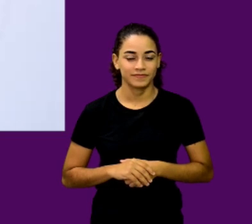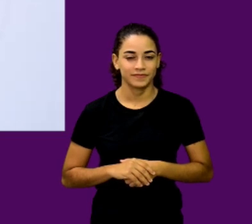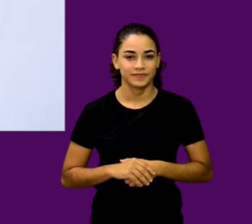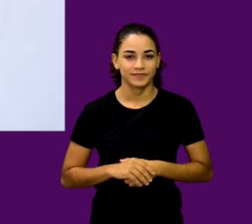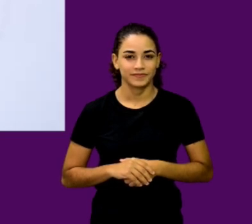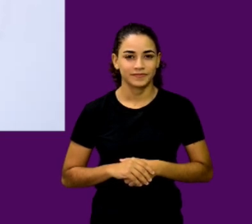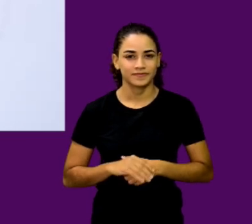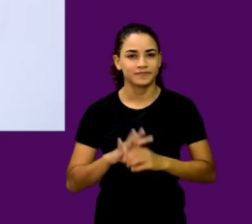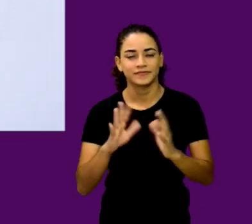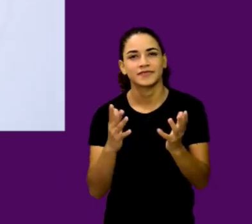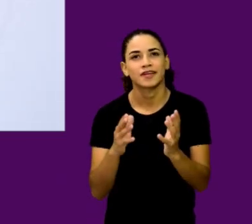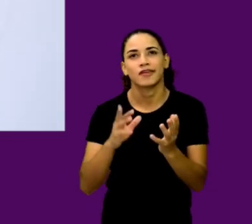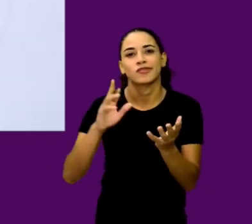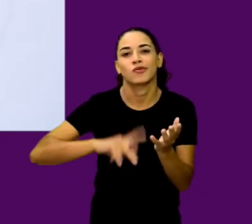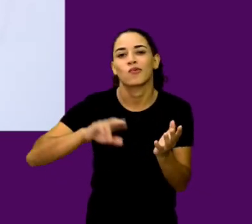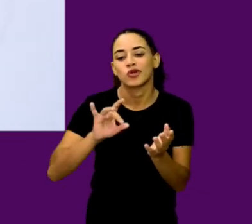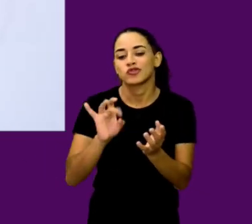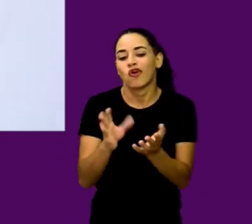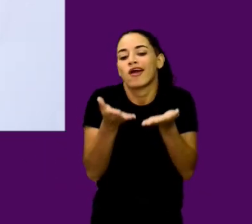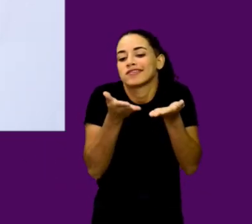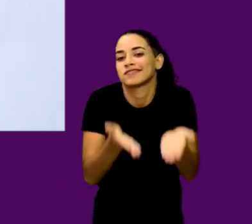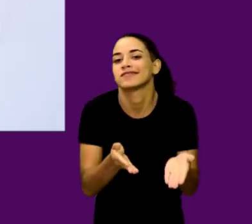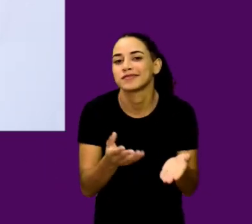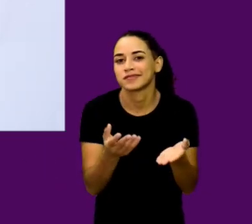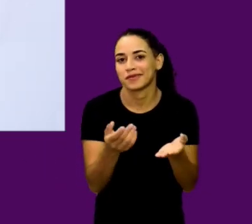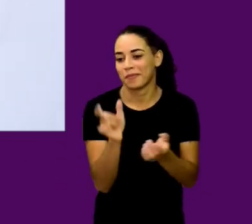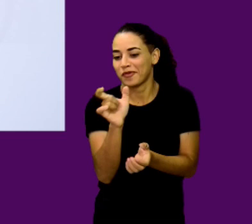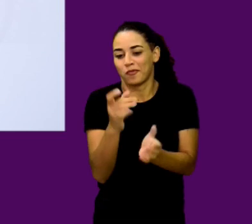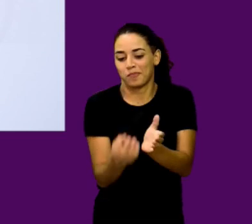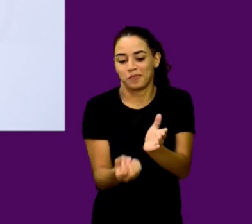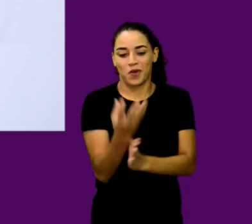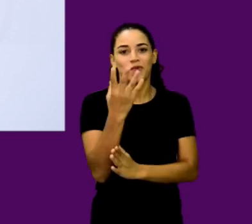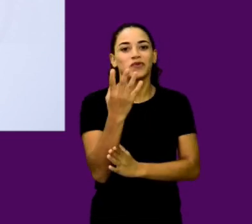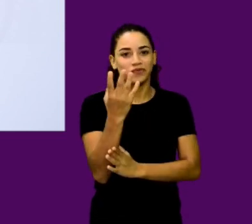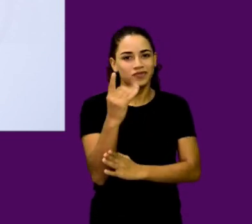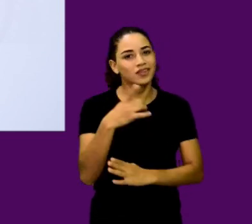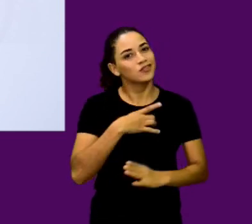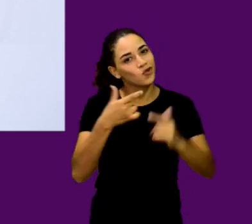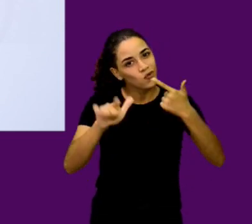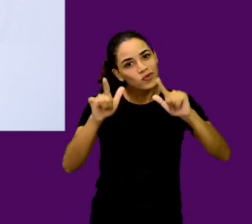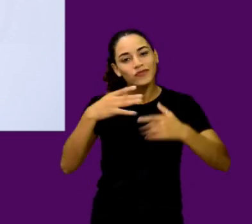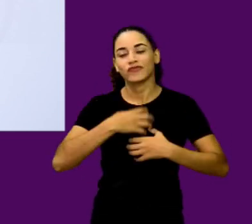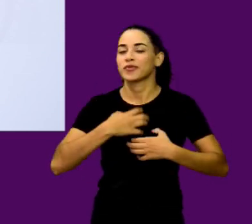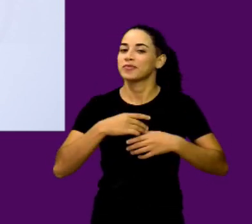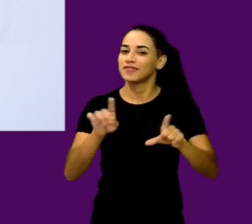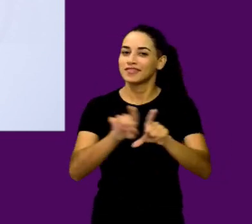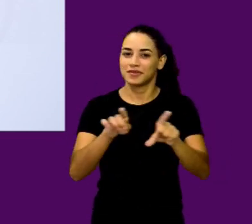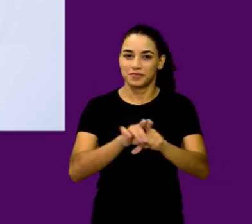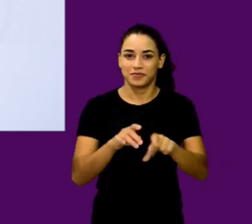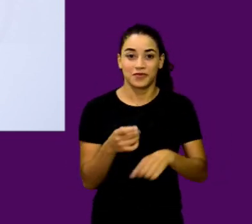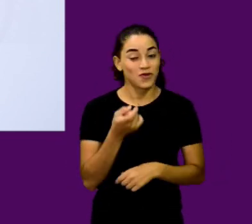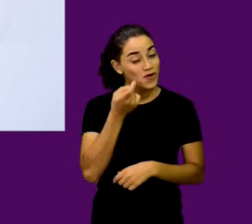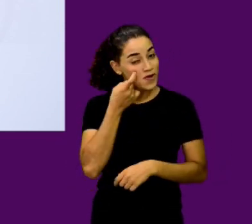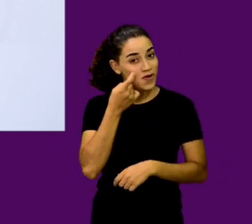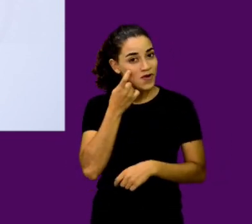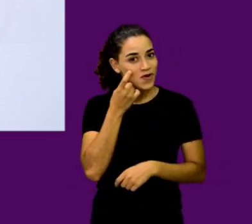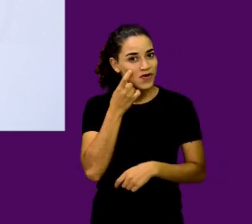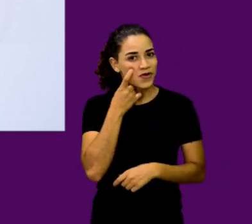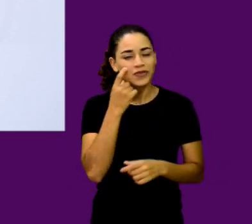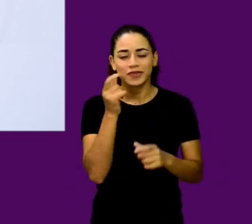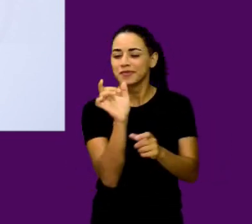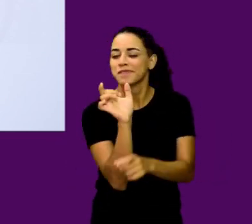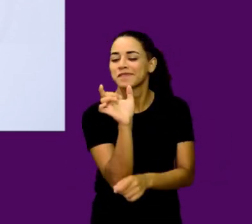Mas não é só assim que as palavras são formadas. Nós temos outras formas. Olha só essa